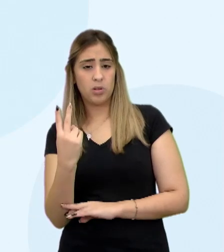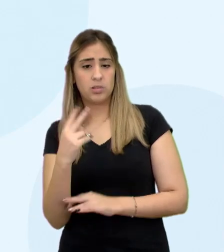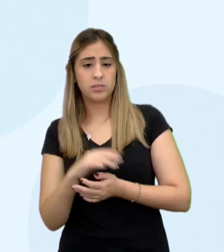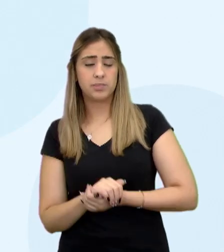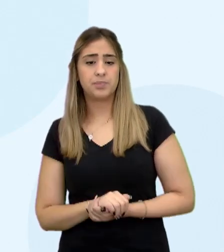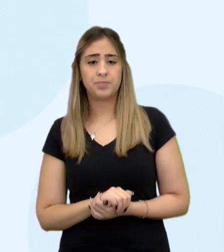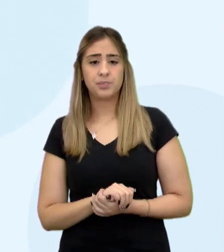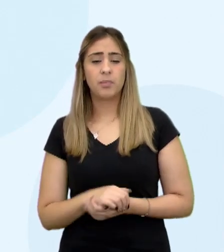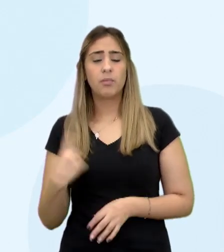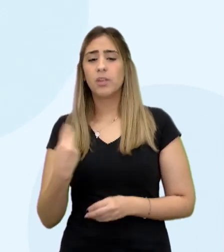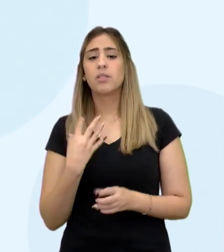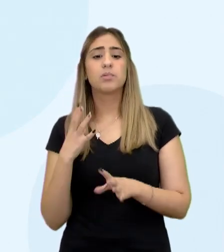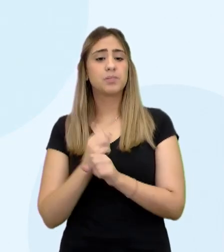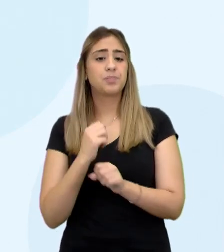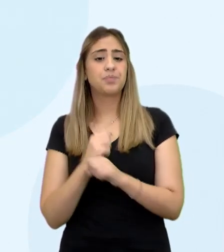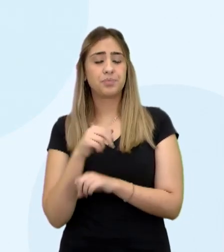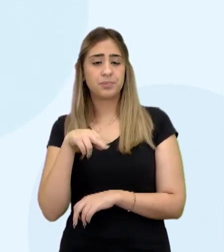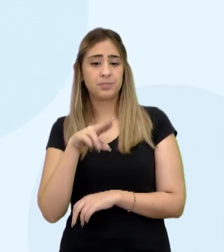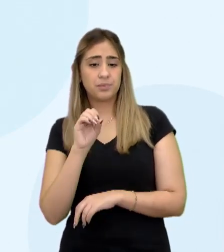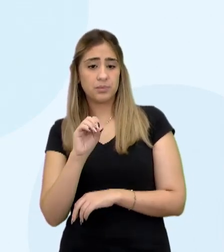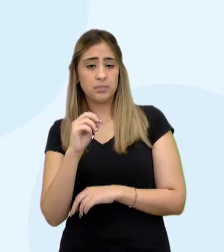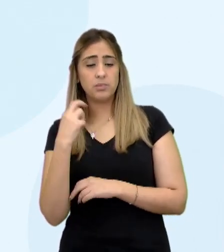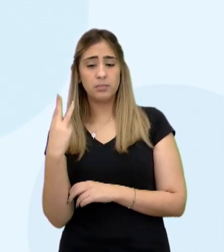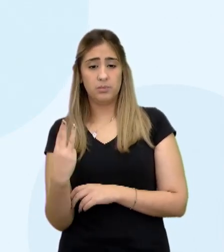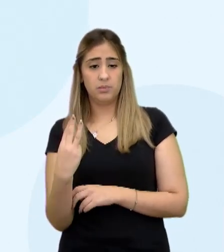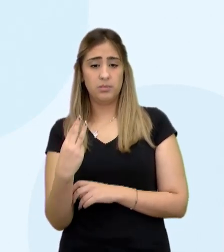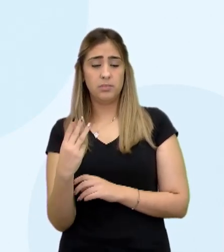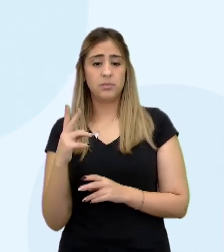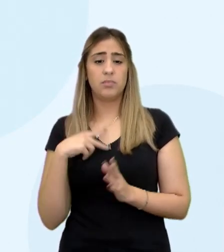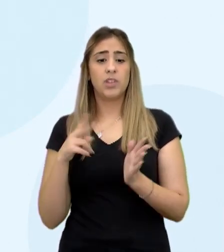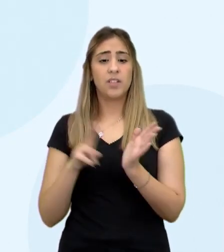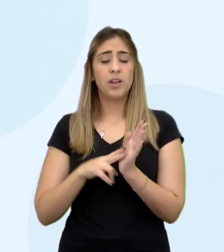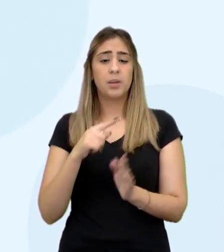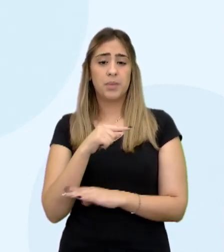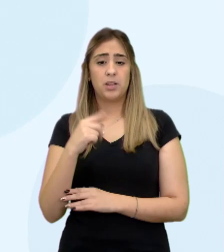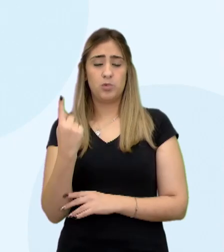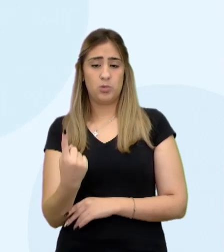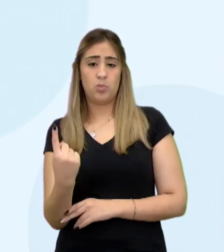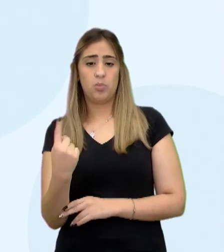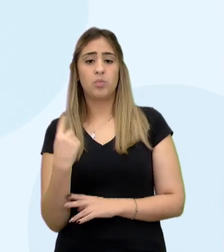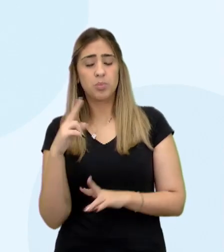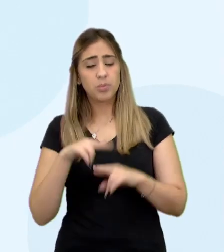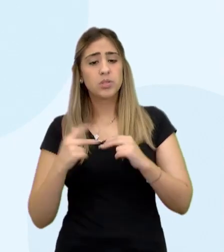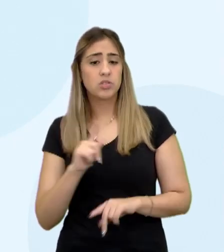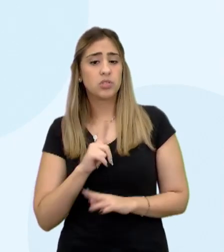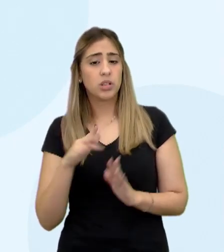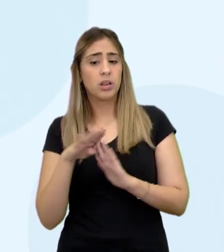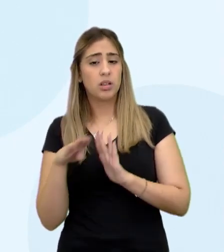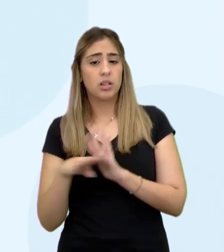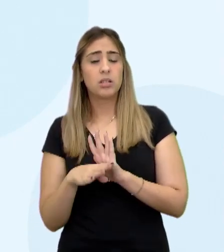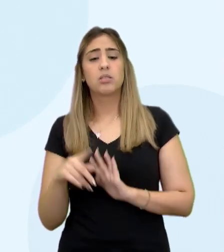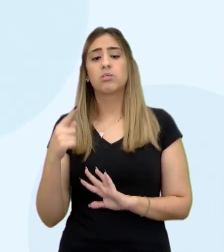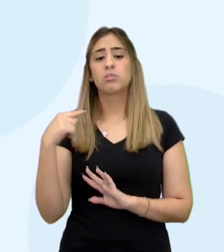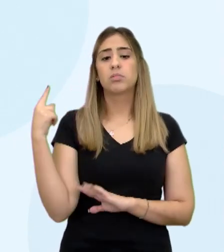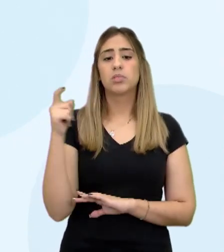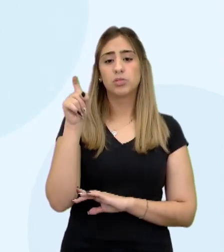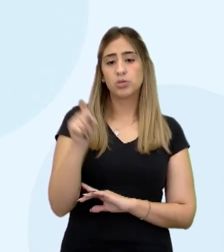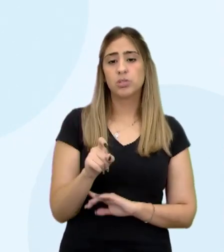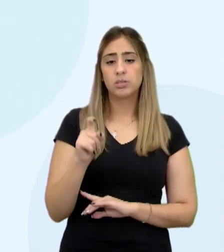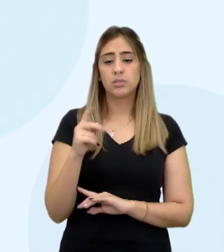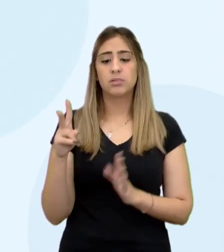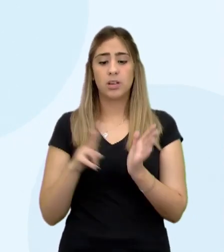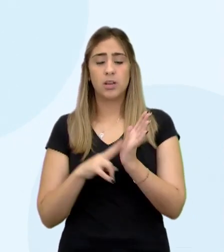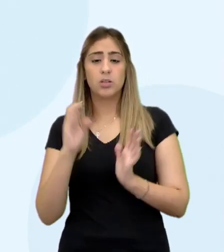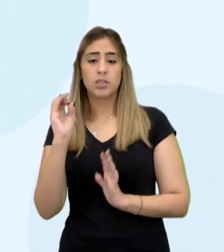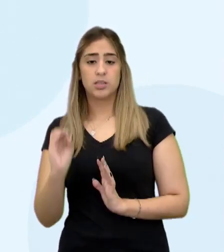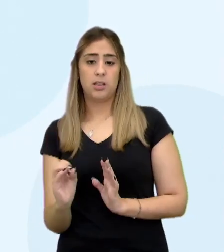1. E quando vai calcular o seno de 3π sobre 2 radianos, vale menos 1. Por isso que a gente tem essa tabela. X valendo 0, π